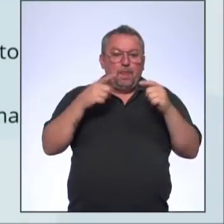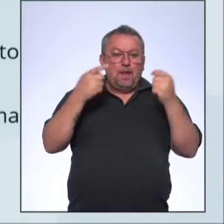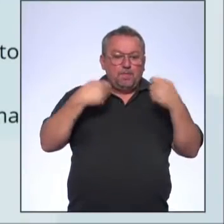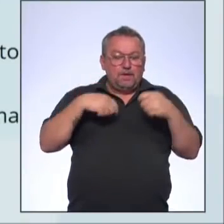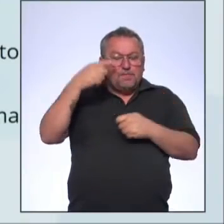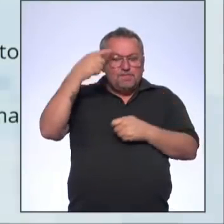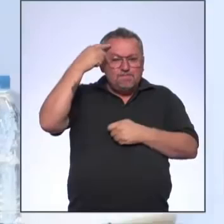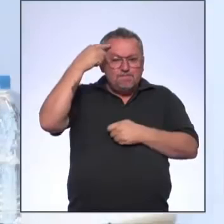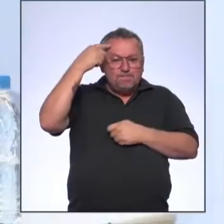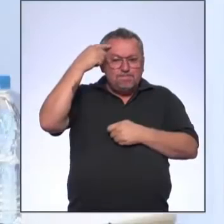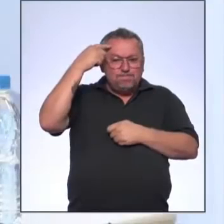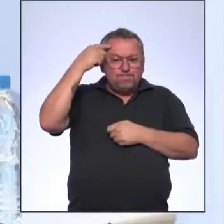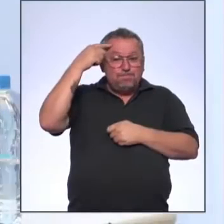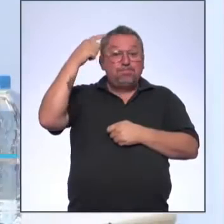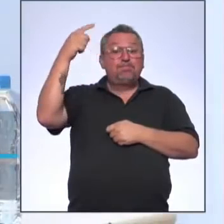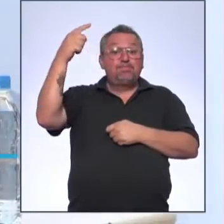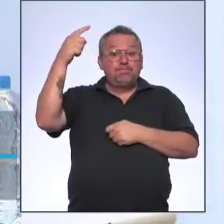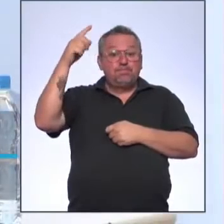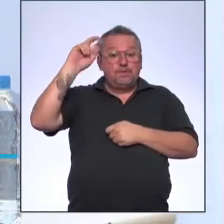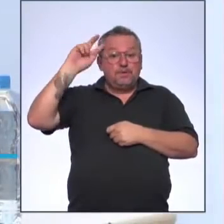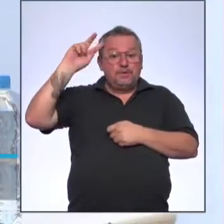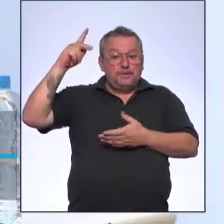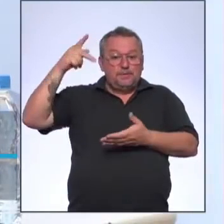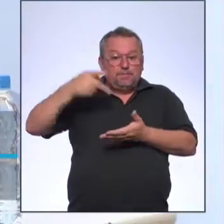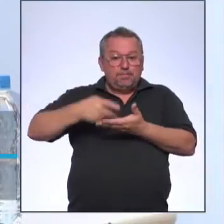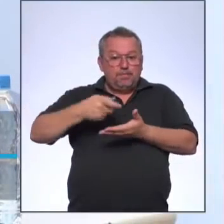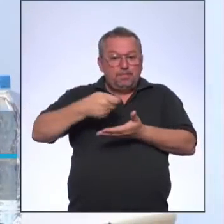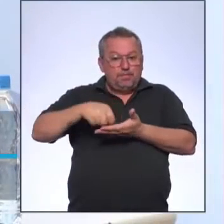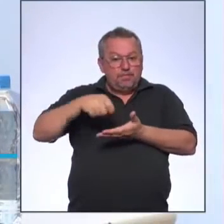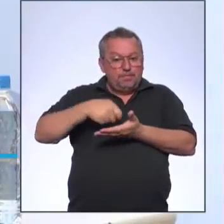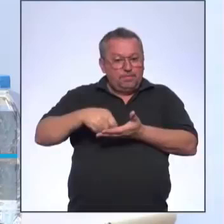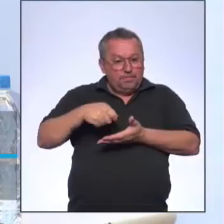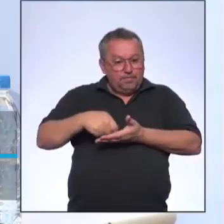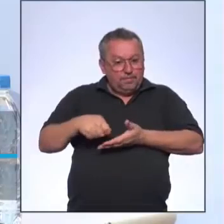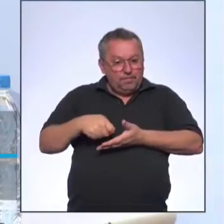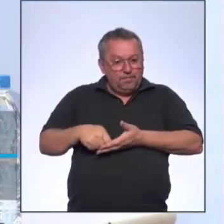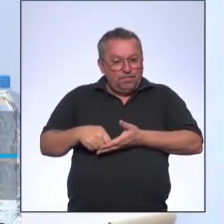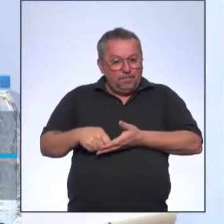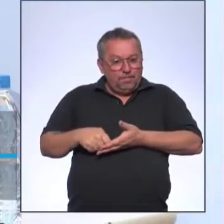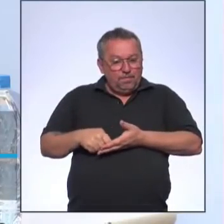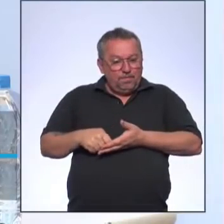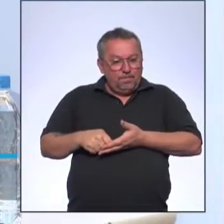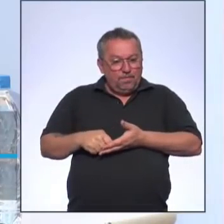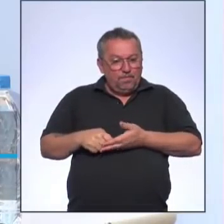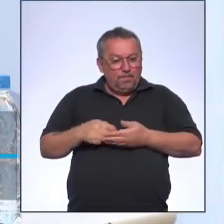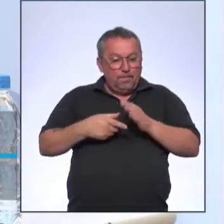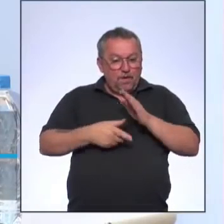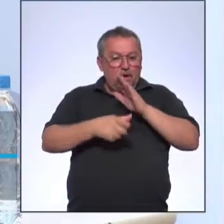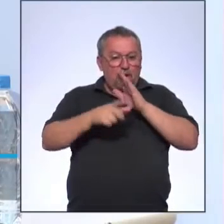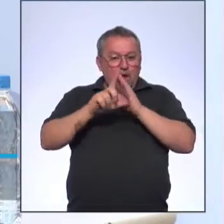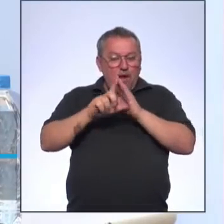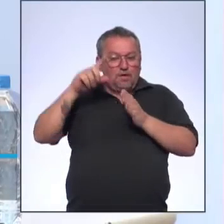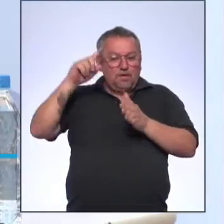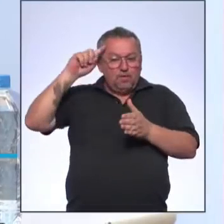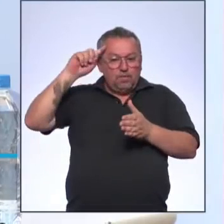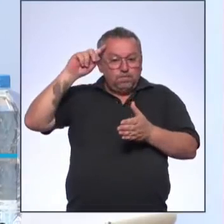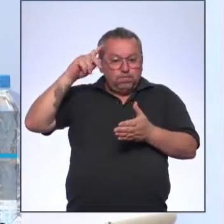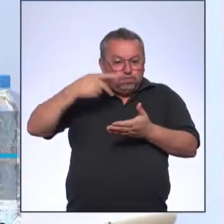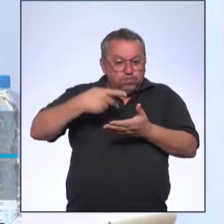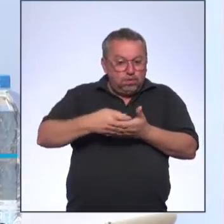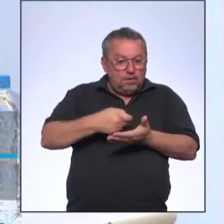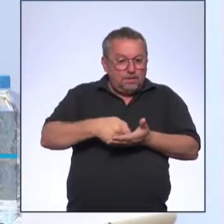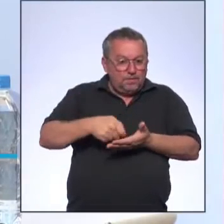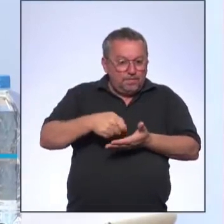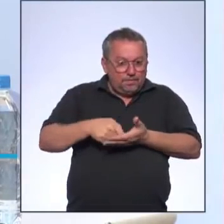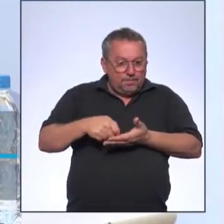Tendo a ideia, aí a gente vai transformar numa composição musical. Para isso, antes de compor, a gente tem que ter o